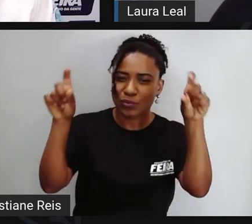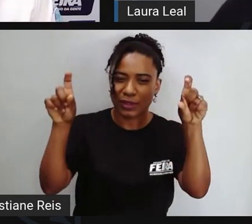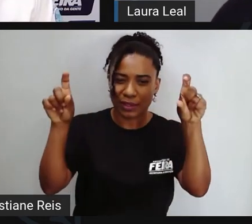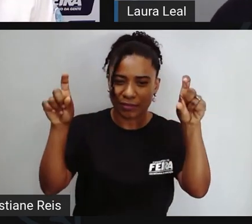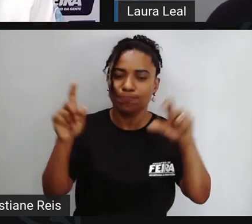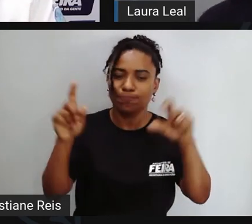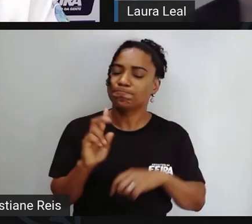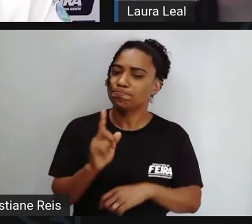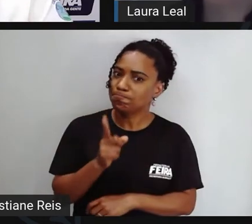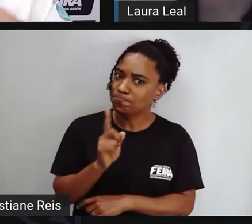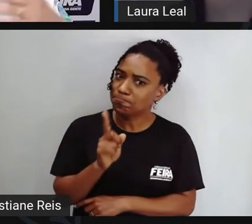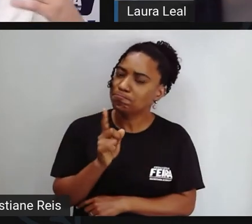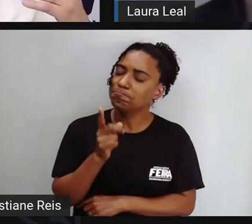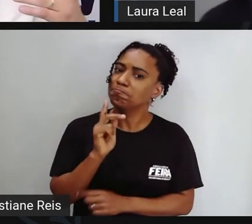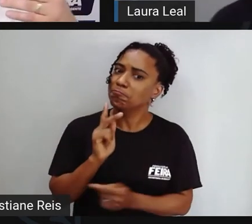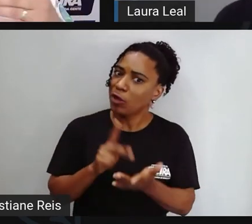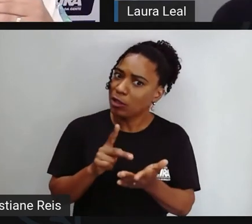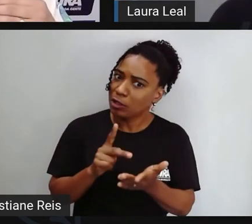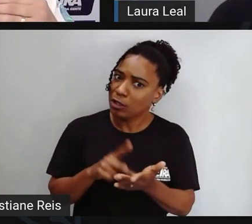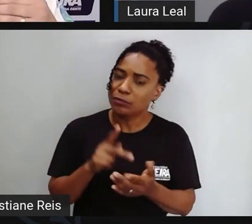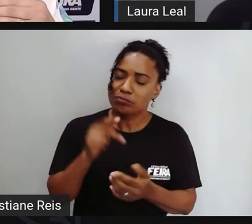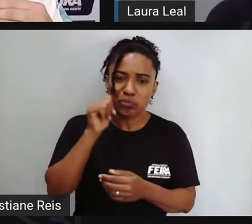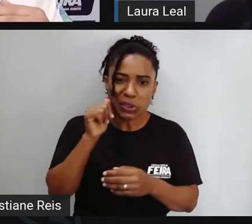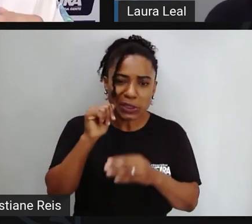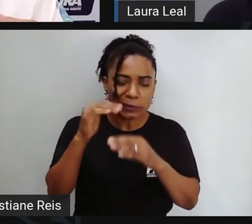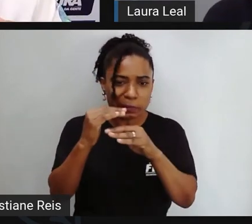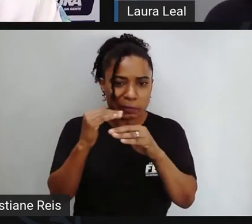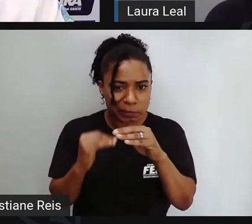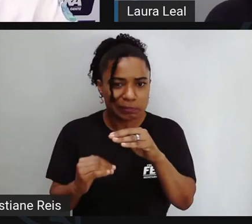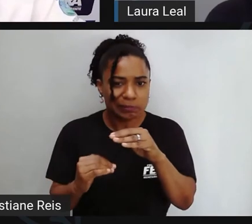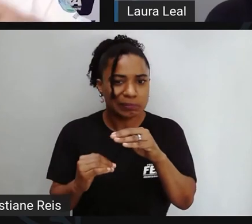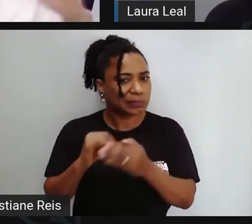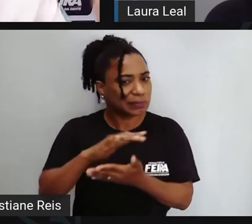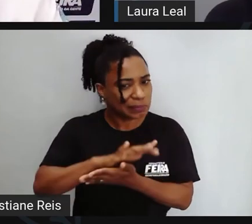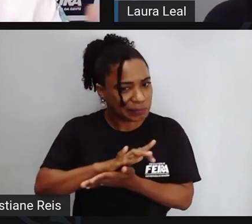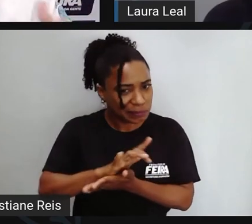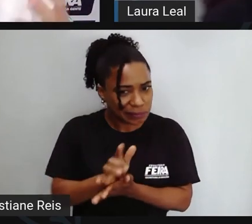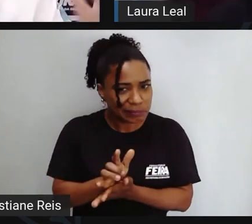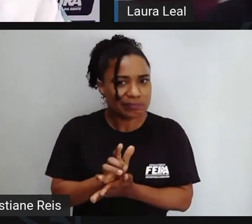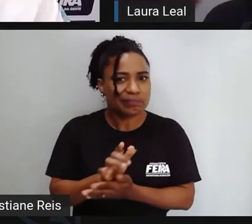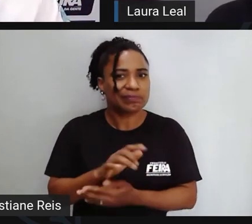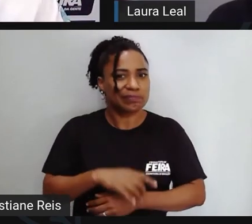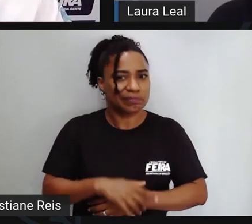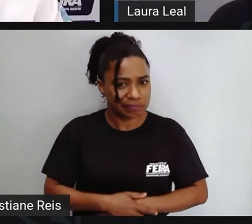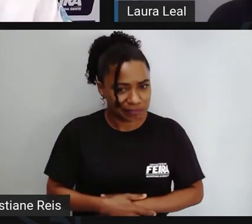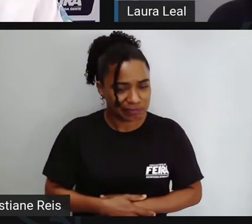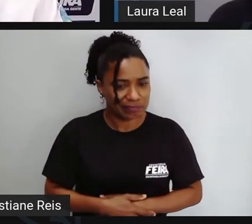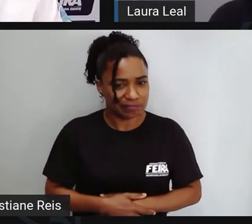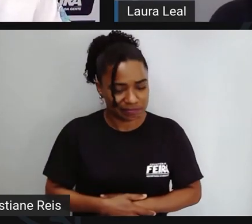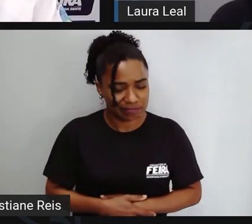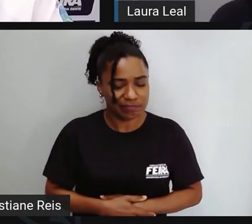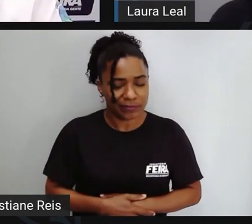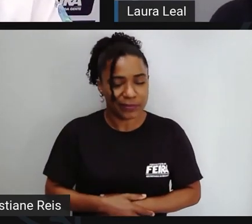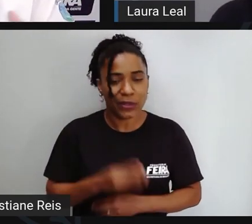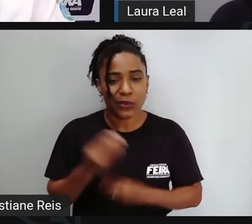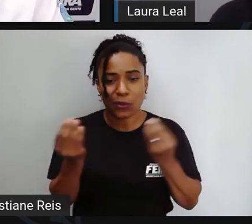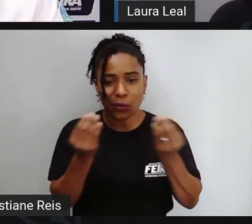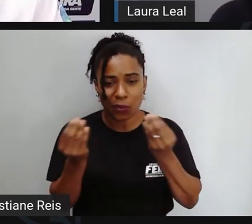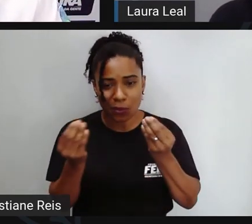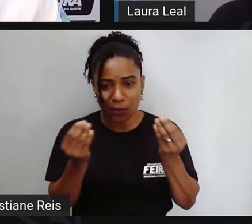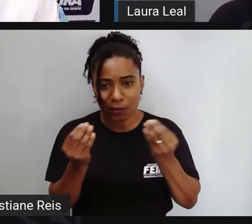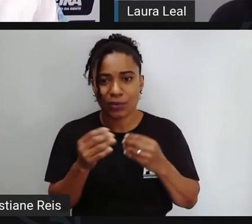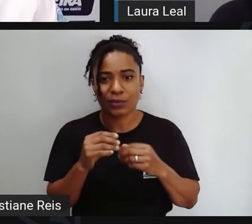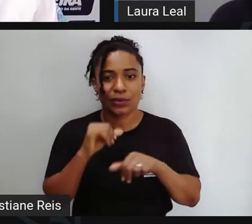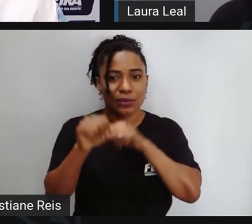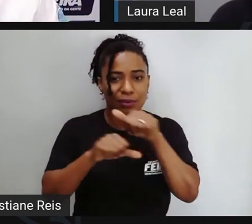fazer para, né, tornar esse lugar, esse momento onde a gente vive, ideal, melhor